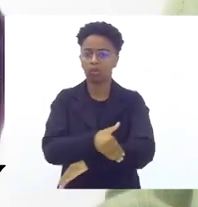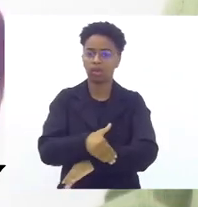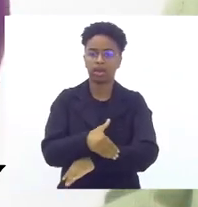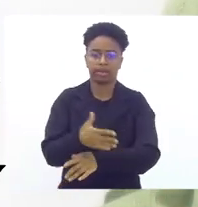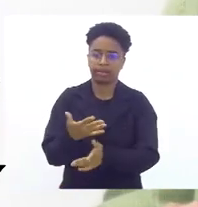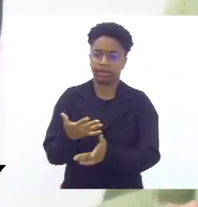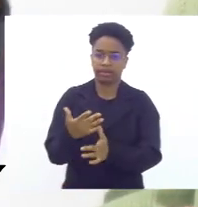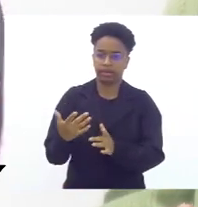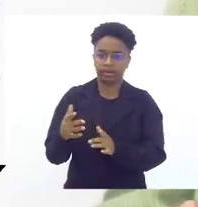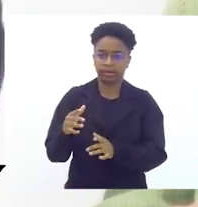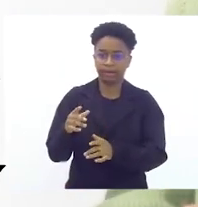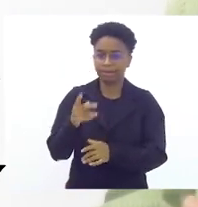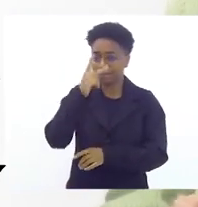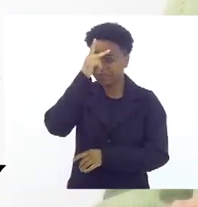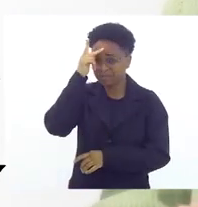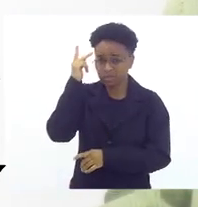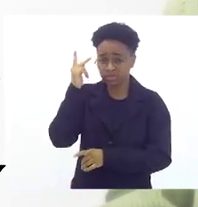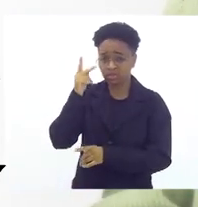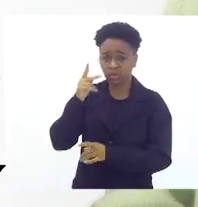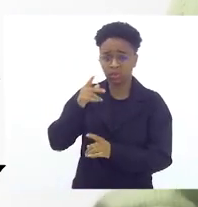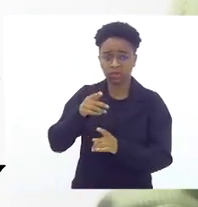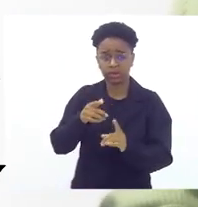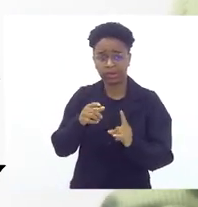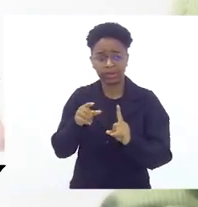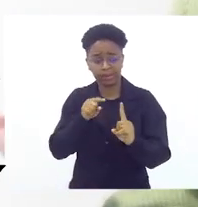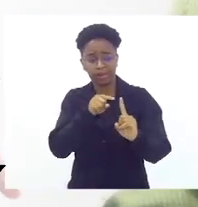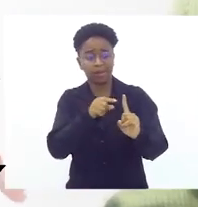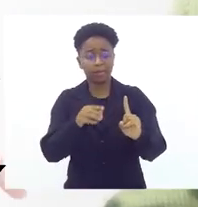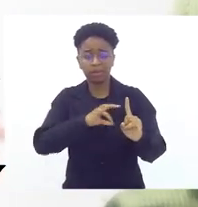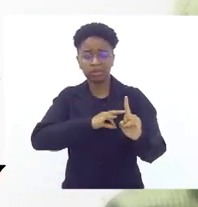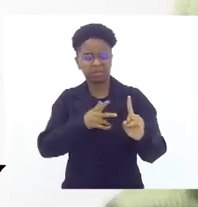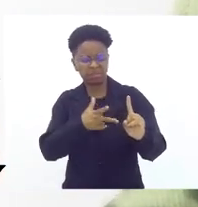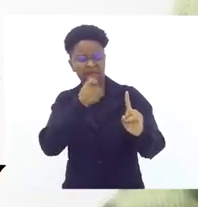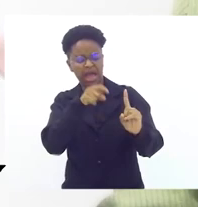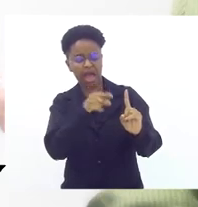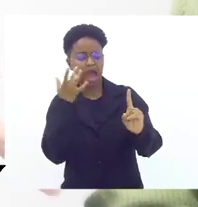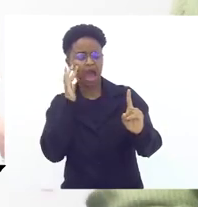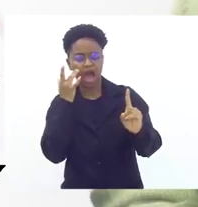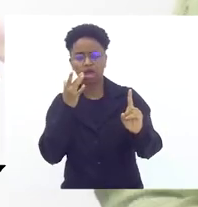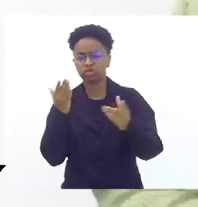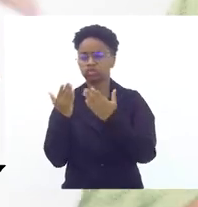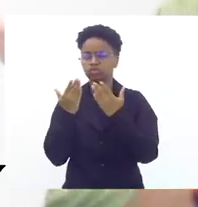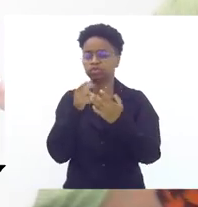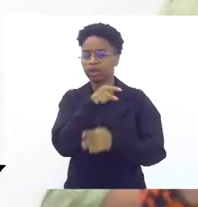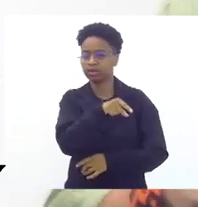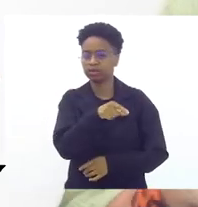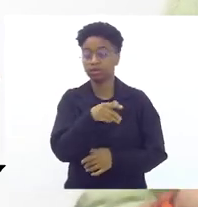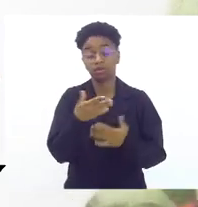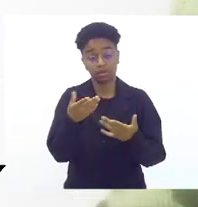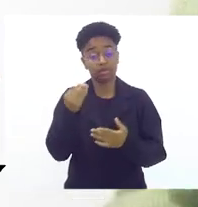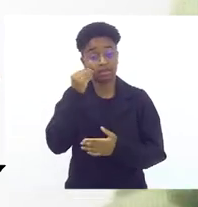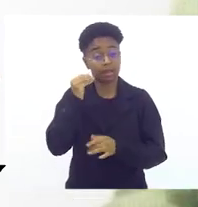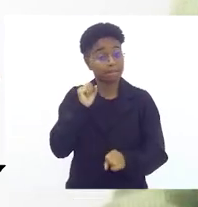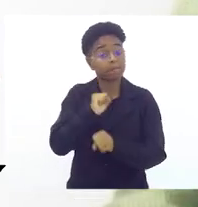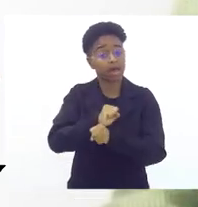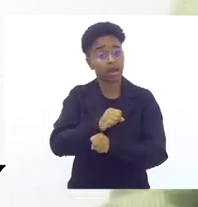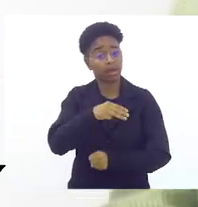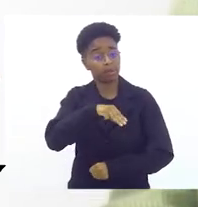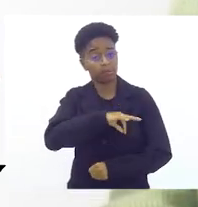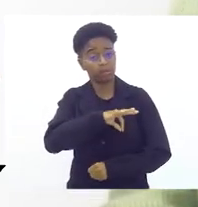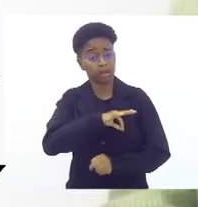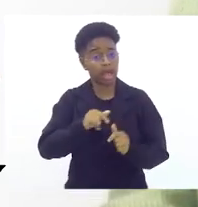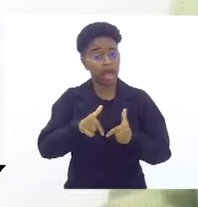aquele que tá na cabeça do policial como suspeito justamente é para conter esse ímpio que existe a polícia